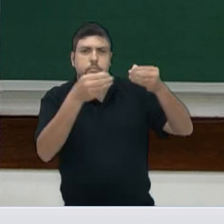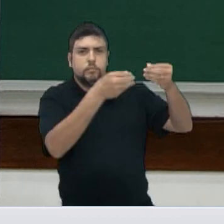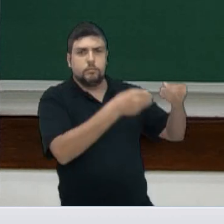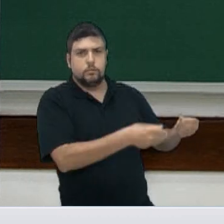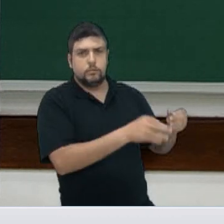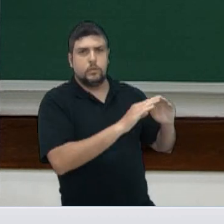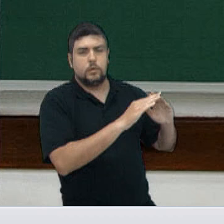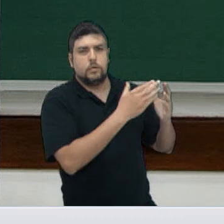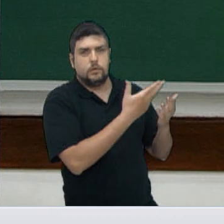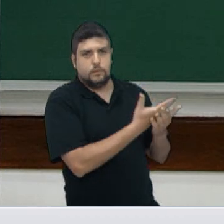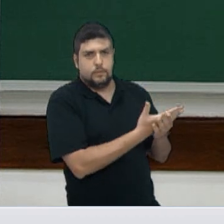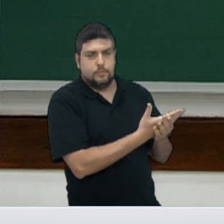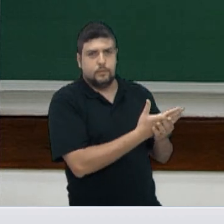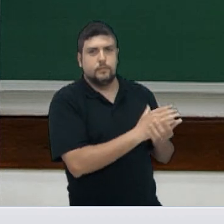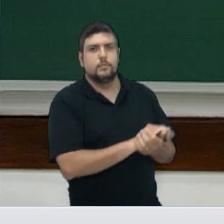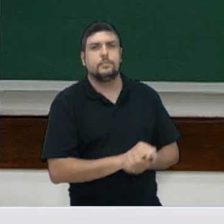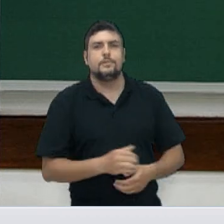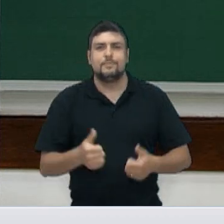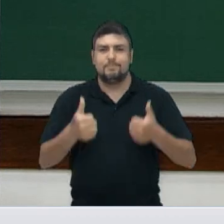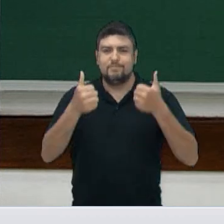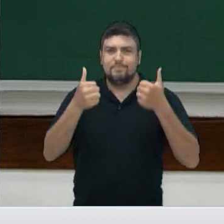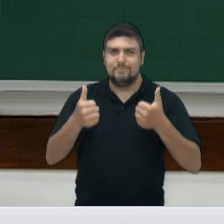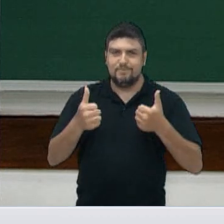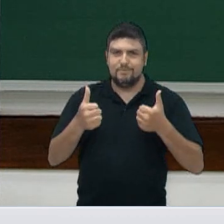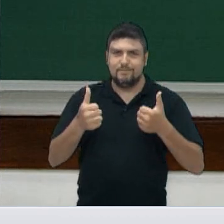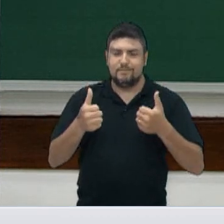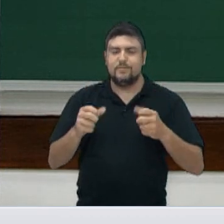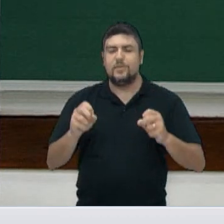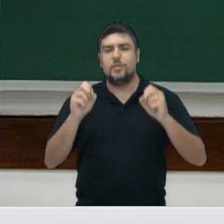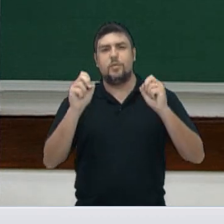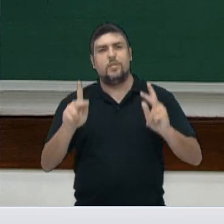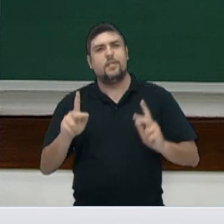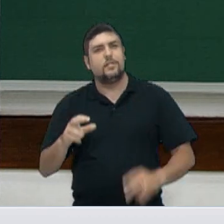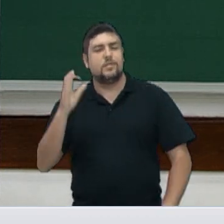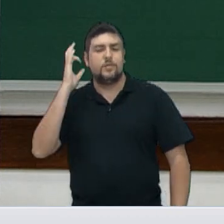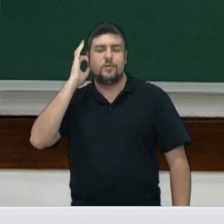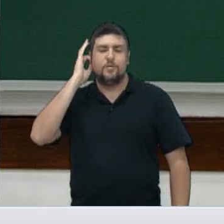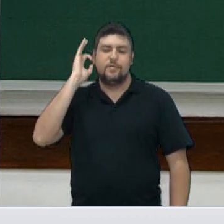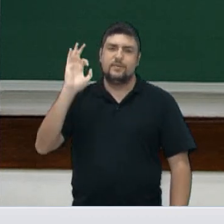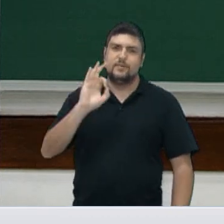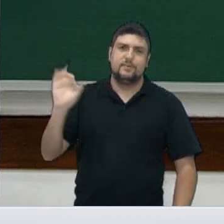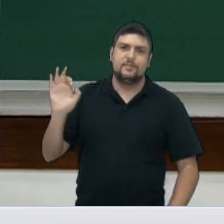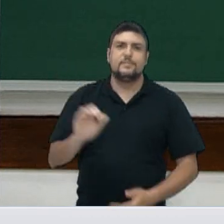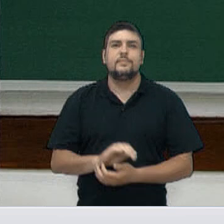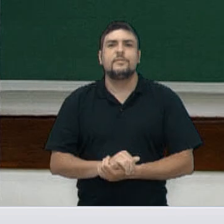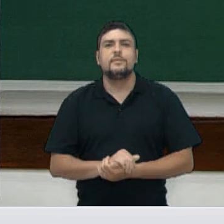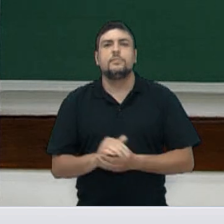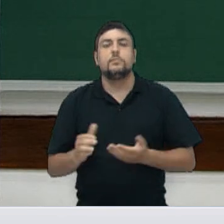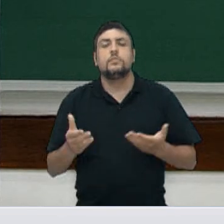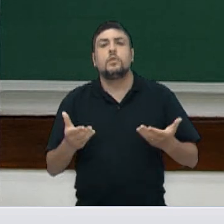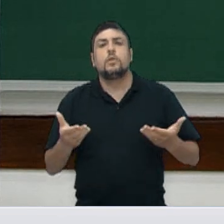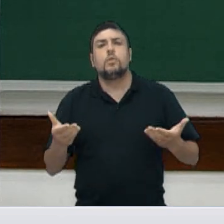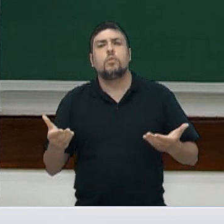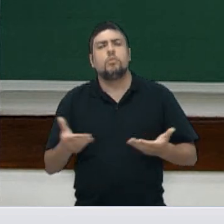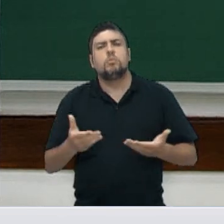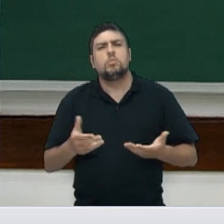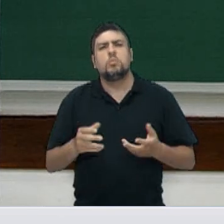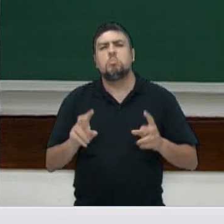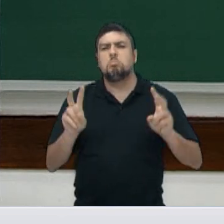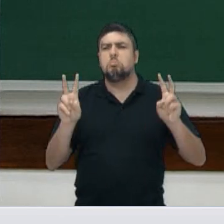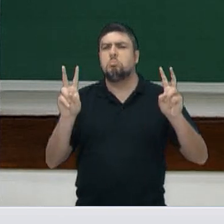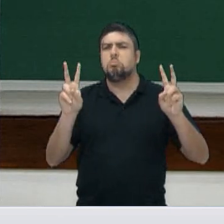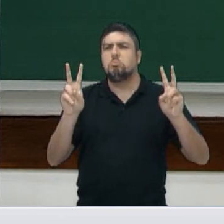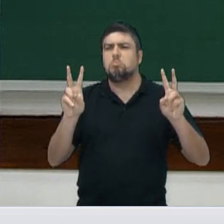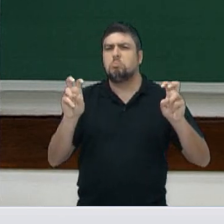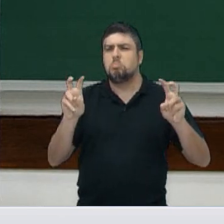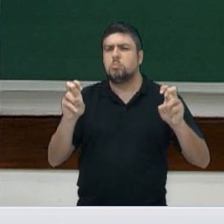escola, tá bom? Tá tudo certo? Ótimo! Então, vamos lá hoje para a gente ver do que nós falamos na